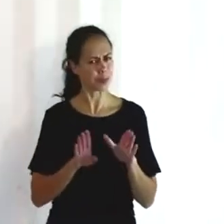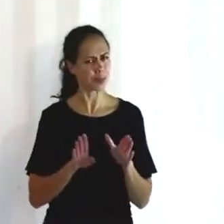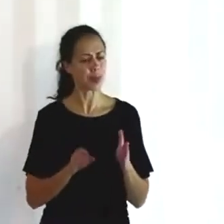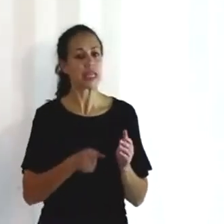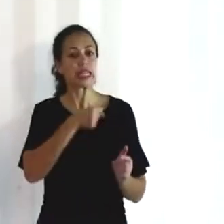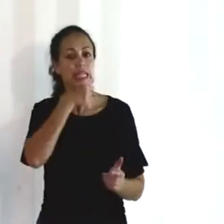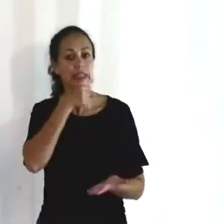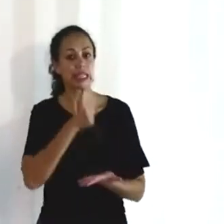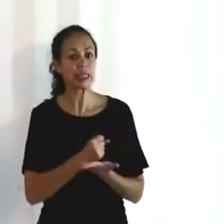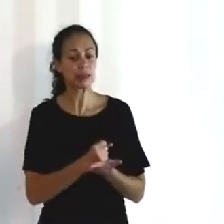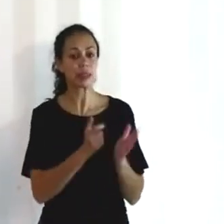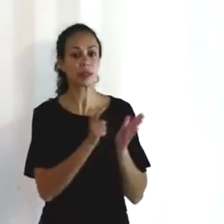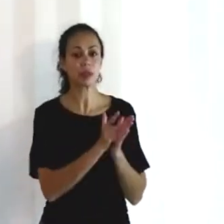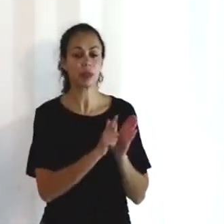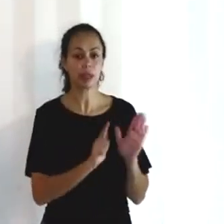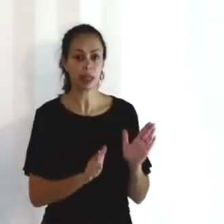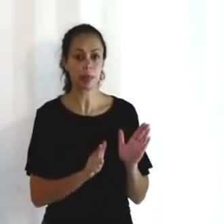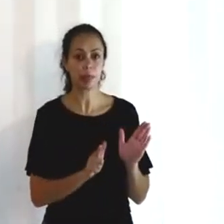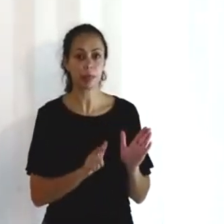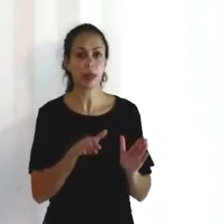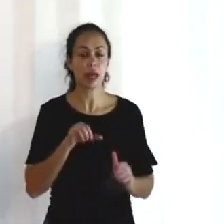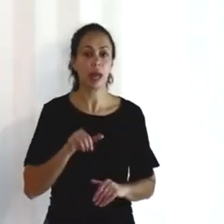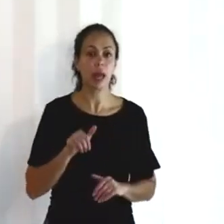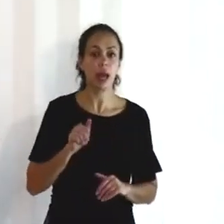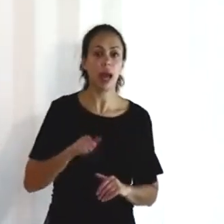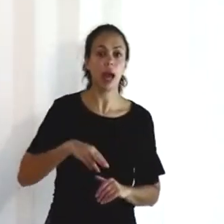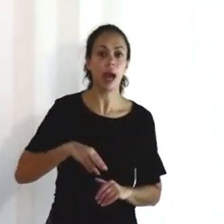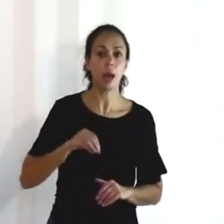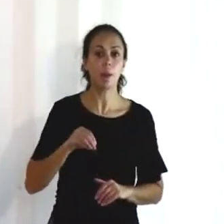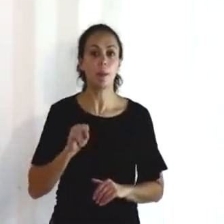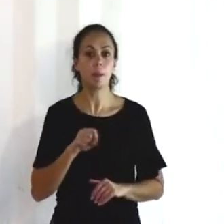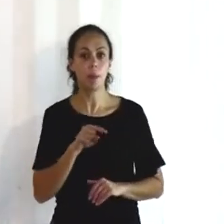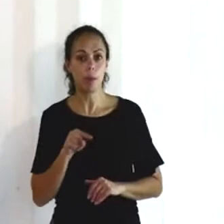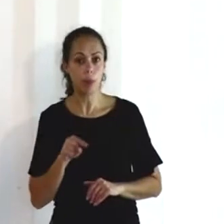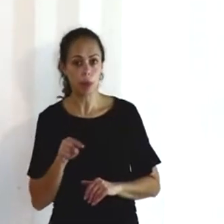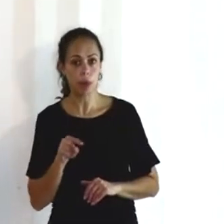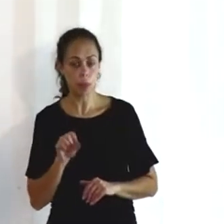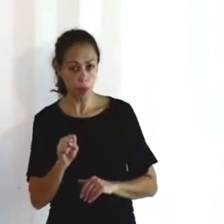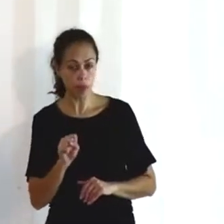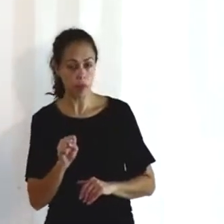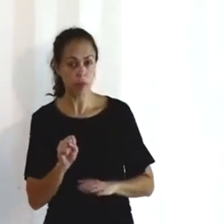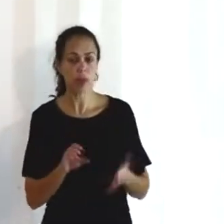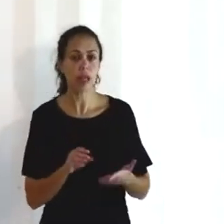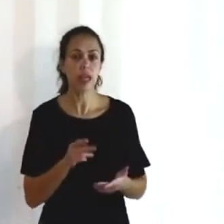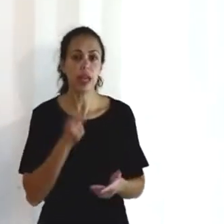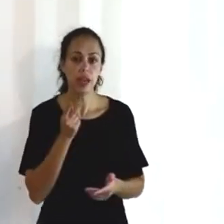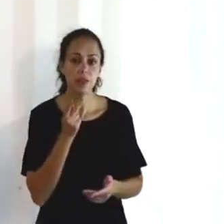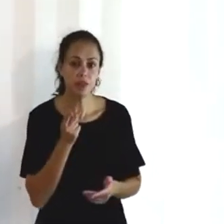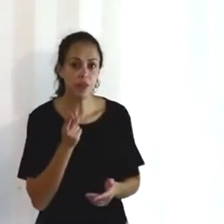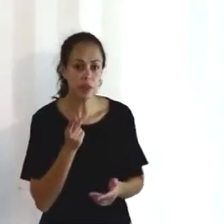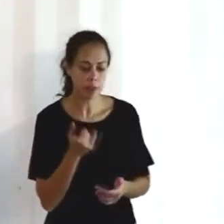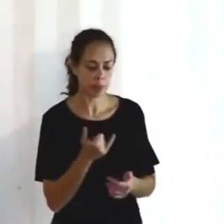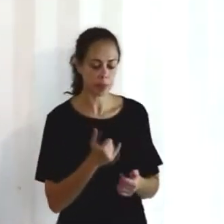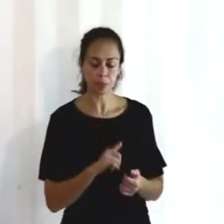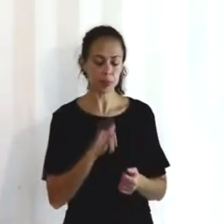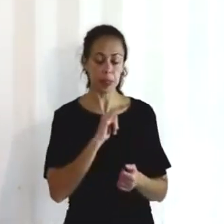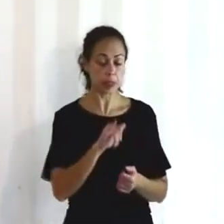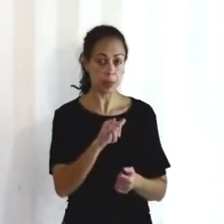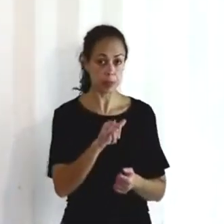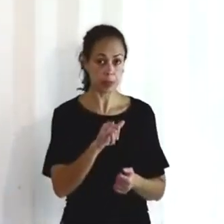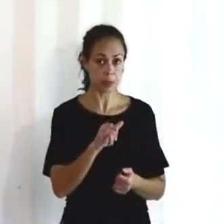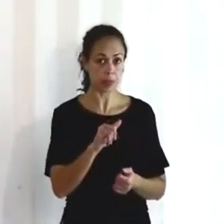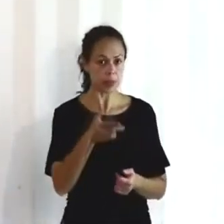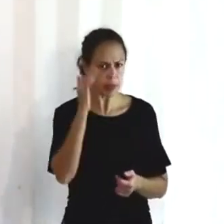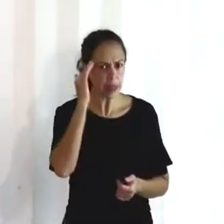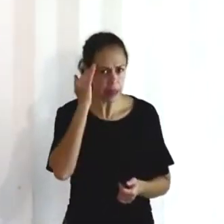no capítulo 1, versículos 3, 6, 9, 11 e 13, usa essa expressão. Eu vou ler uma expressão e vocês